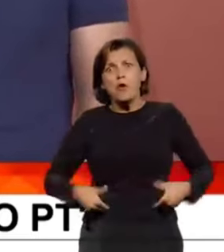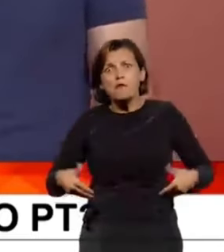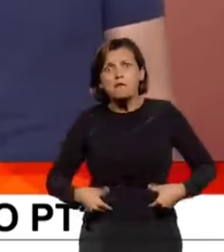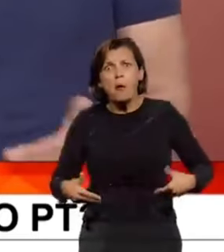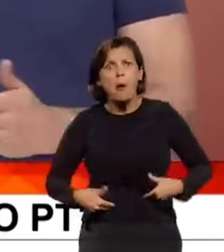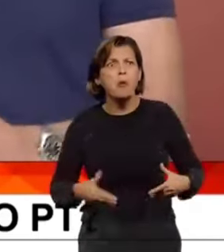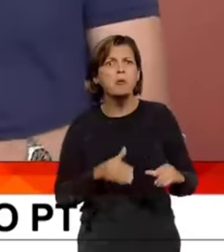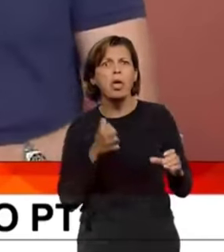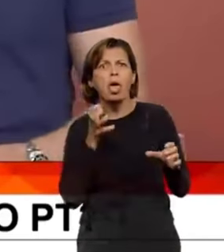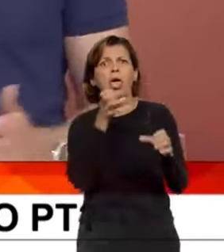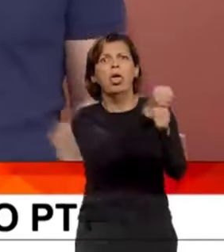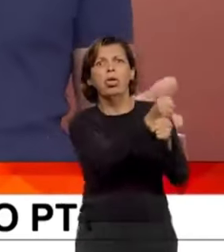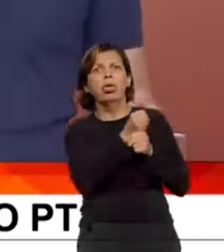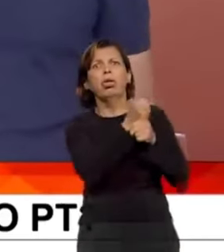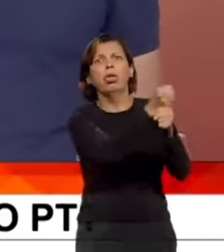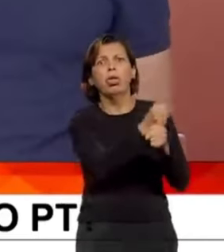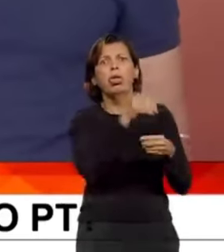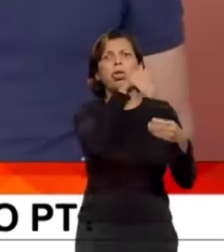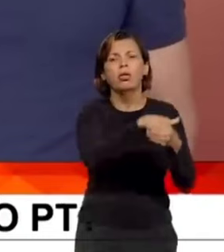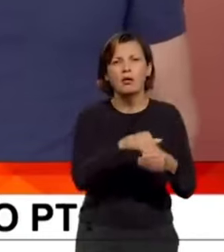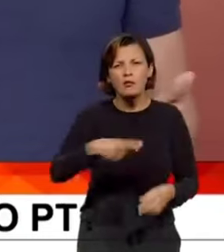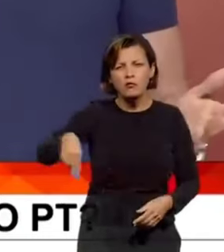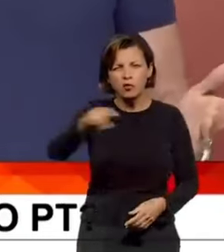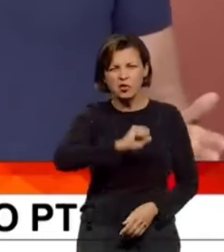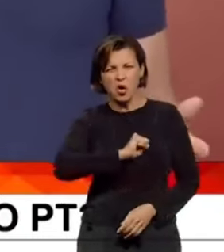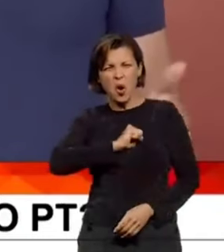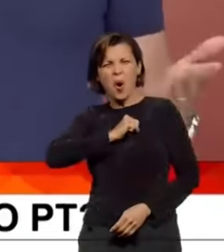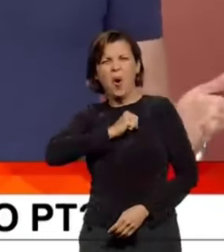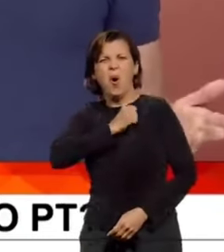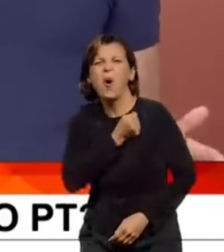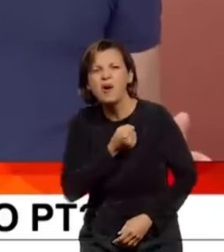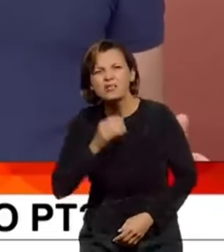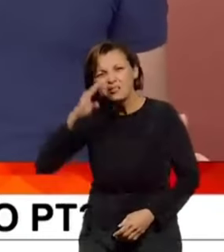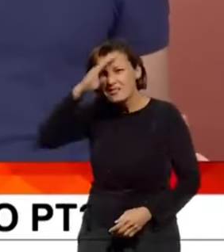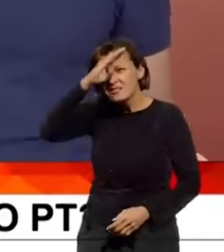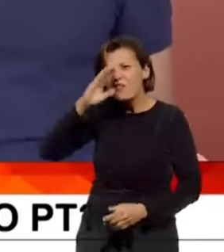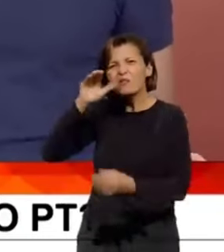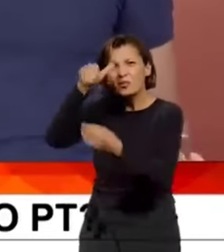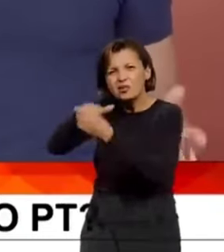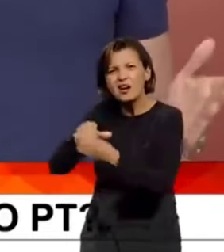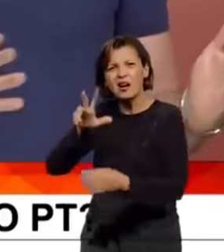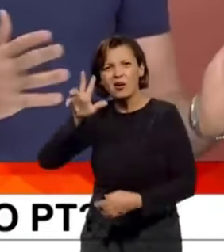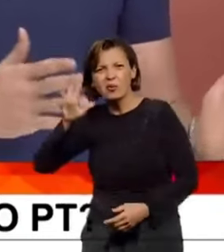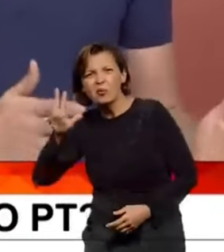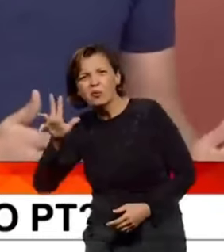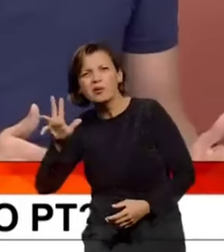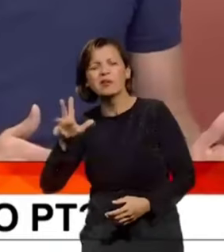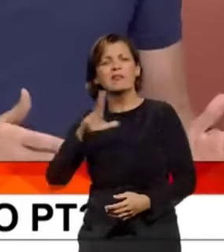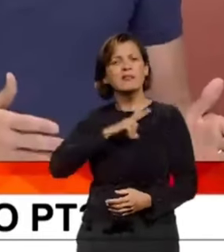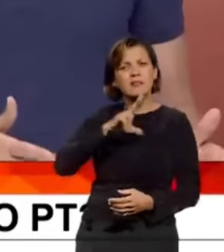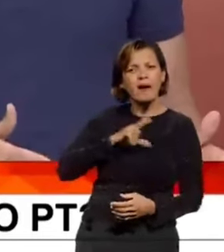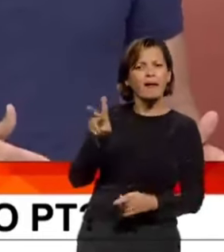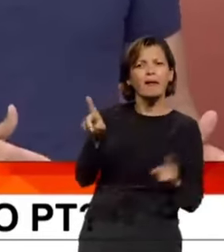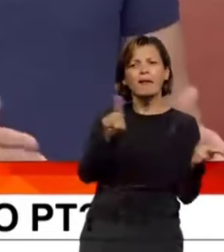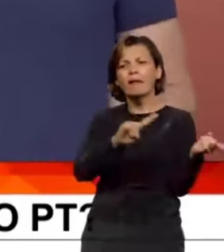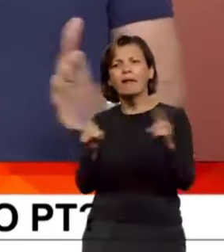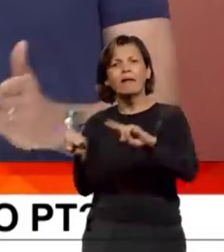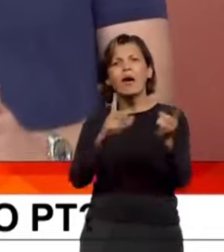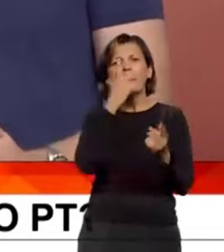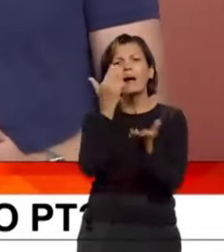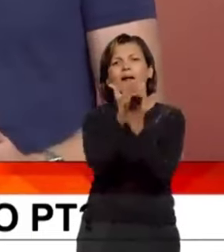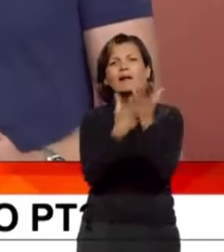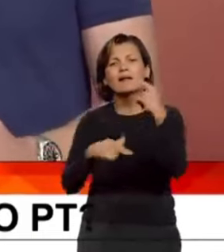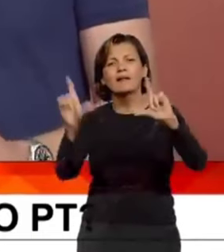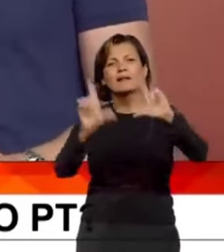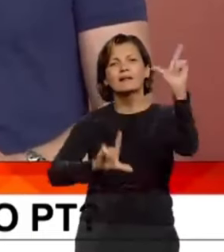agora vocês que estão com raiva de bolsonaro vai votar em Lula pelo amor de Deus é o Tom e Jerry é um é O Thomas é um gato